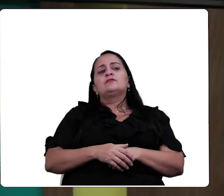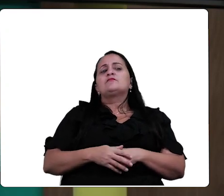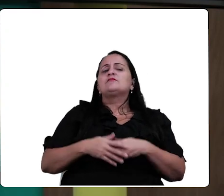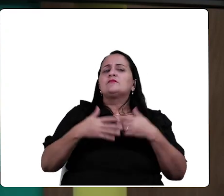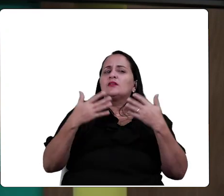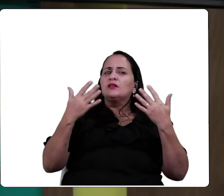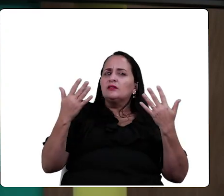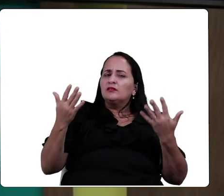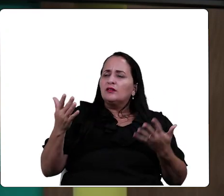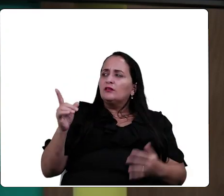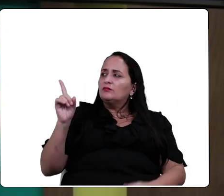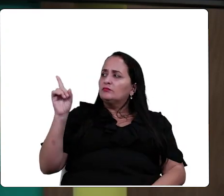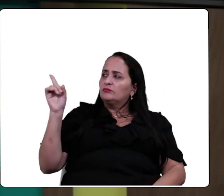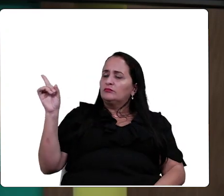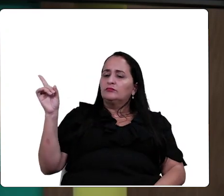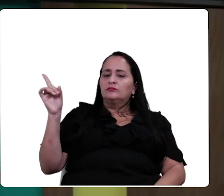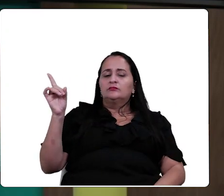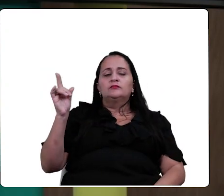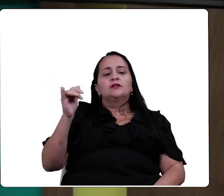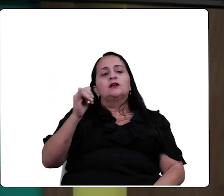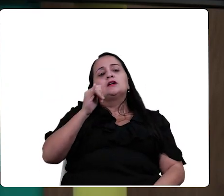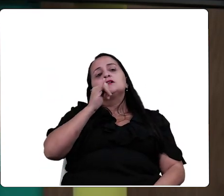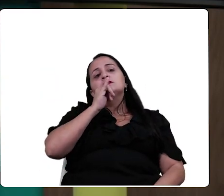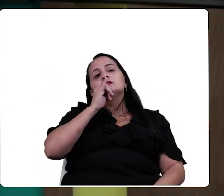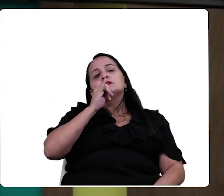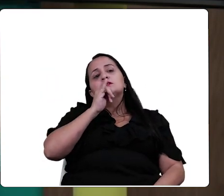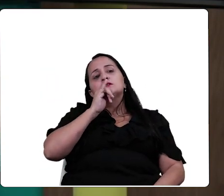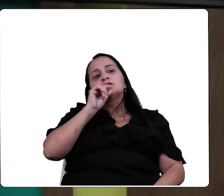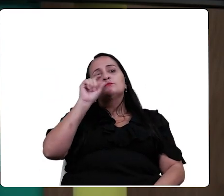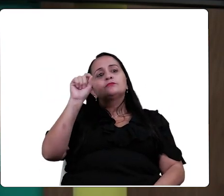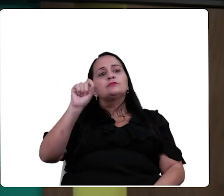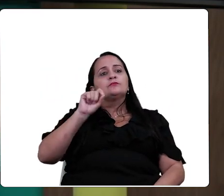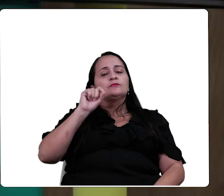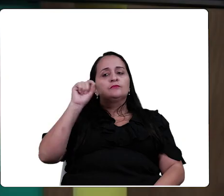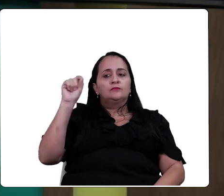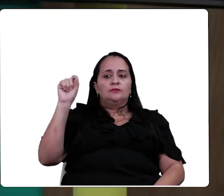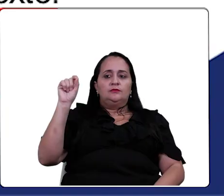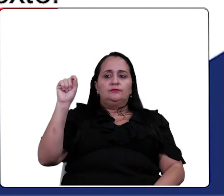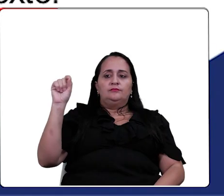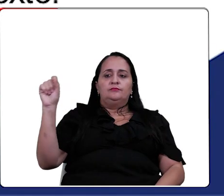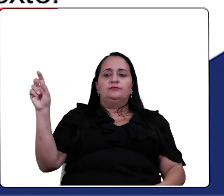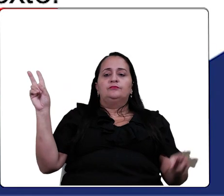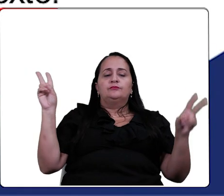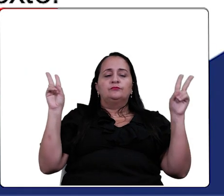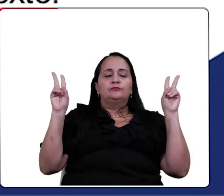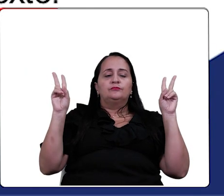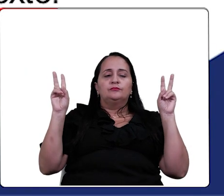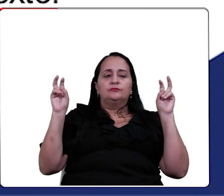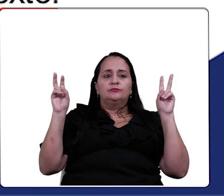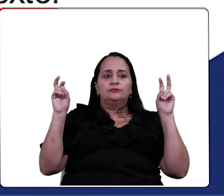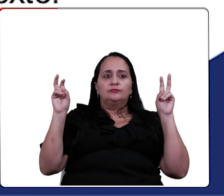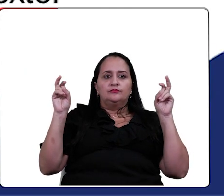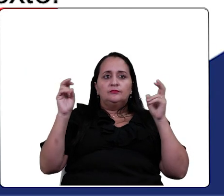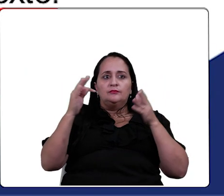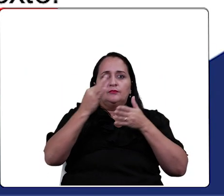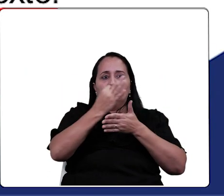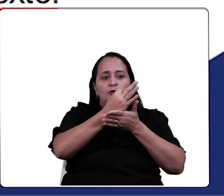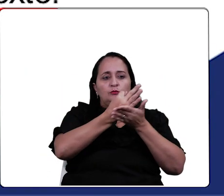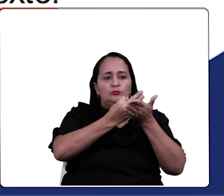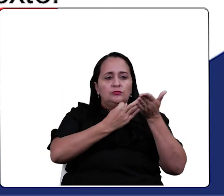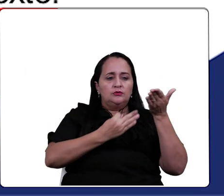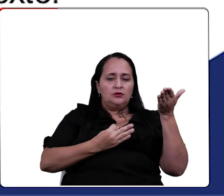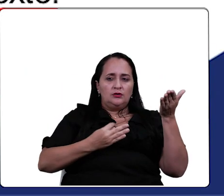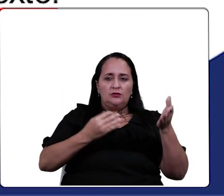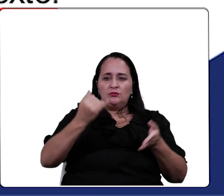esse exemplo para a gente identificar o tema do texto. Exatamente, o que é esse tema? É